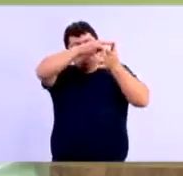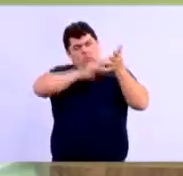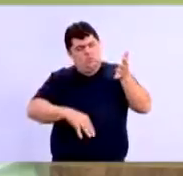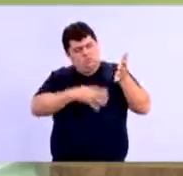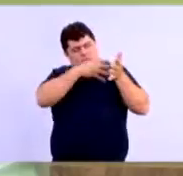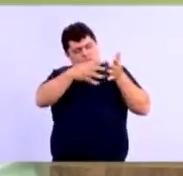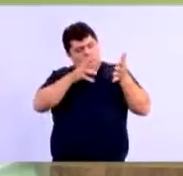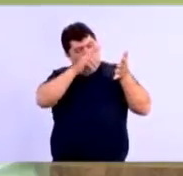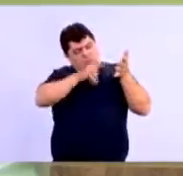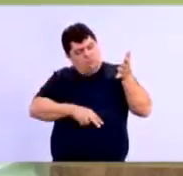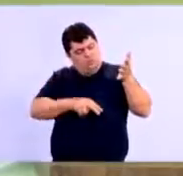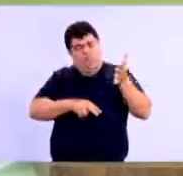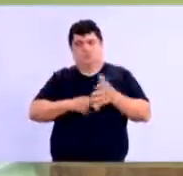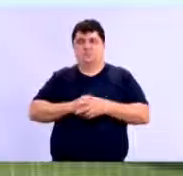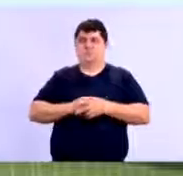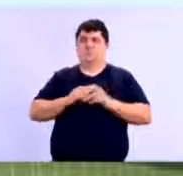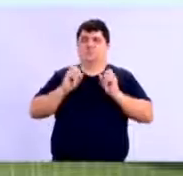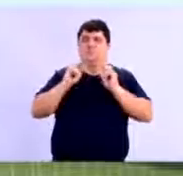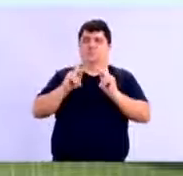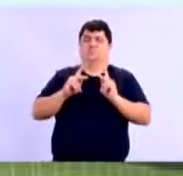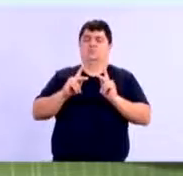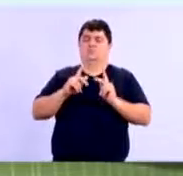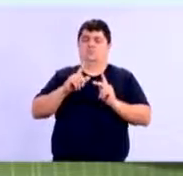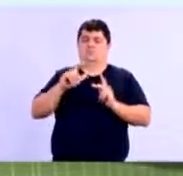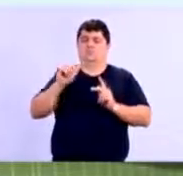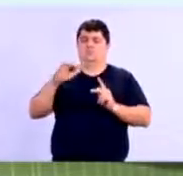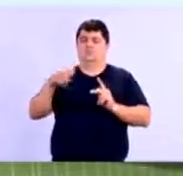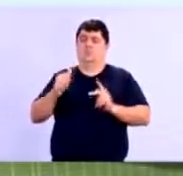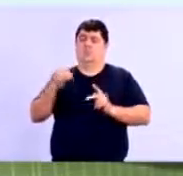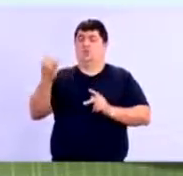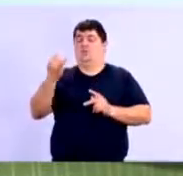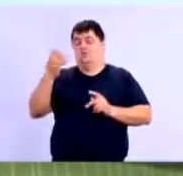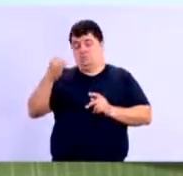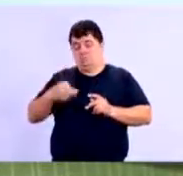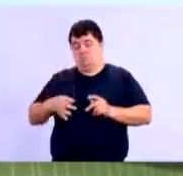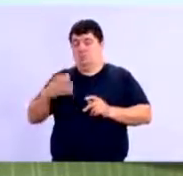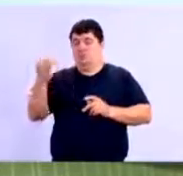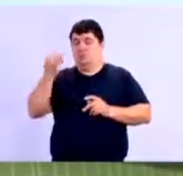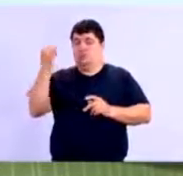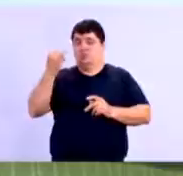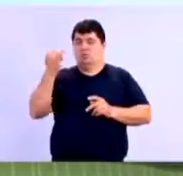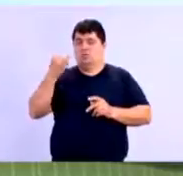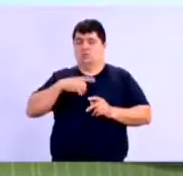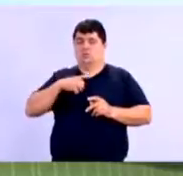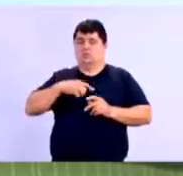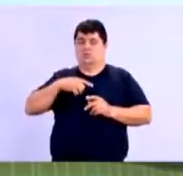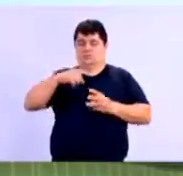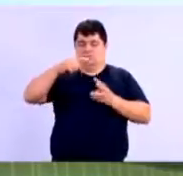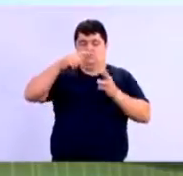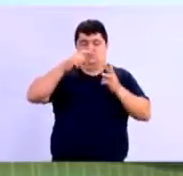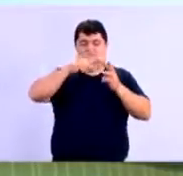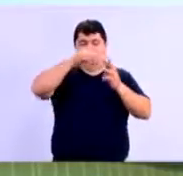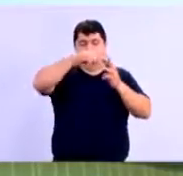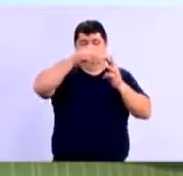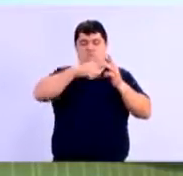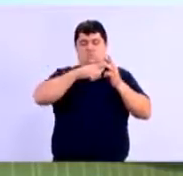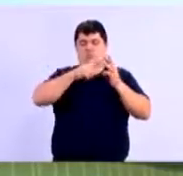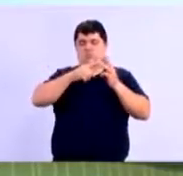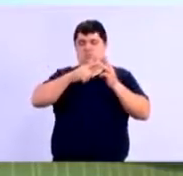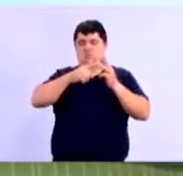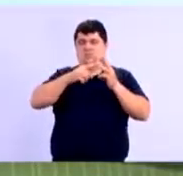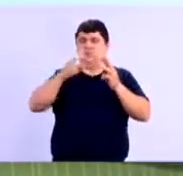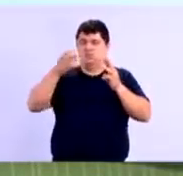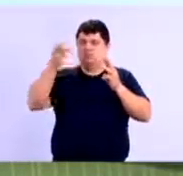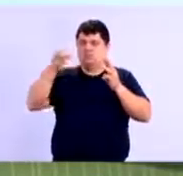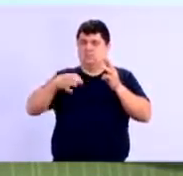das demonstrações. Ok, isso que a professora Leila falou é muito importante, você juntar as 3 pernas do tripé. Acho que na primeira aula a gente estabeleceu isso,